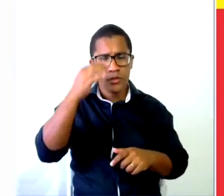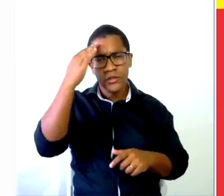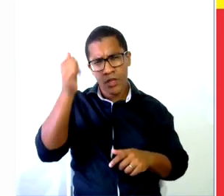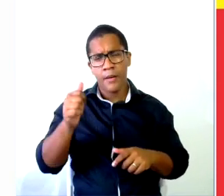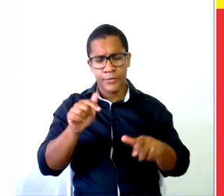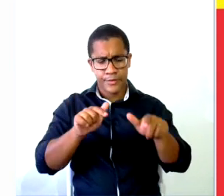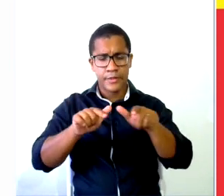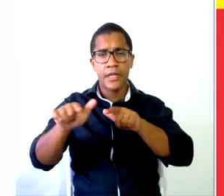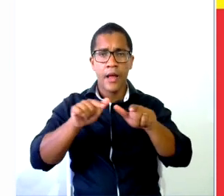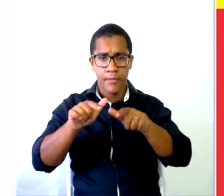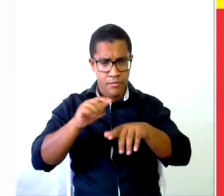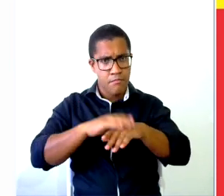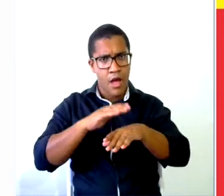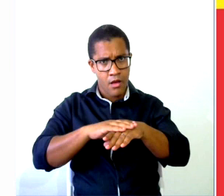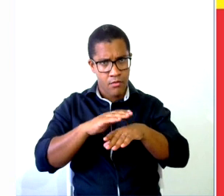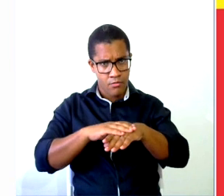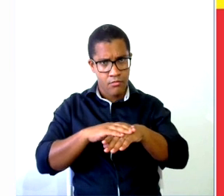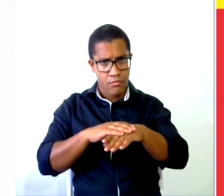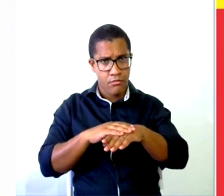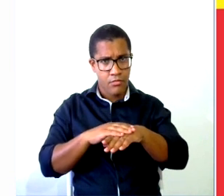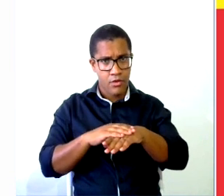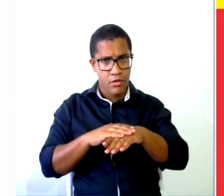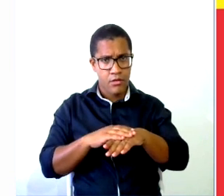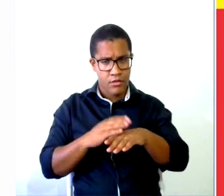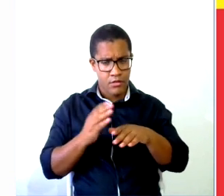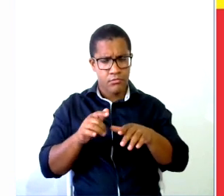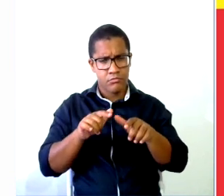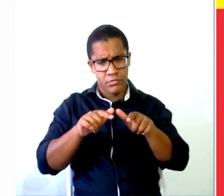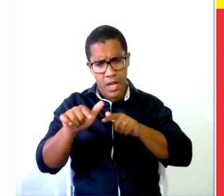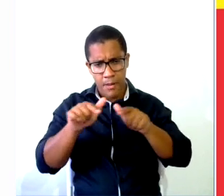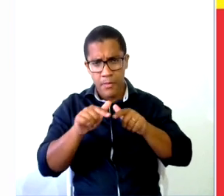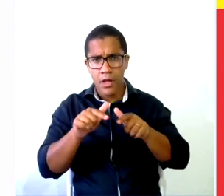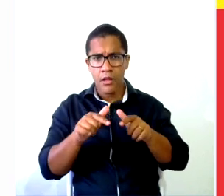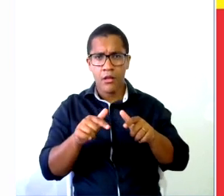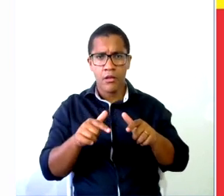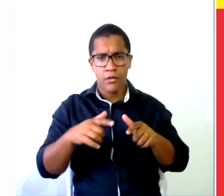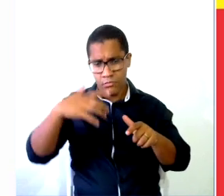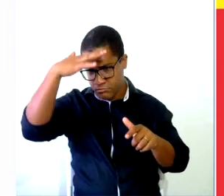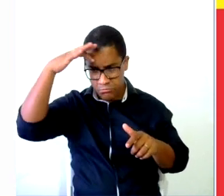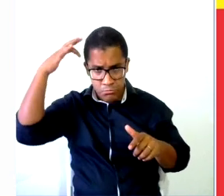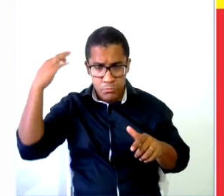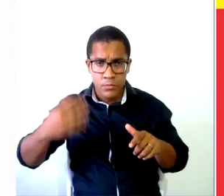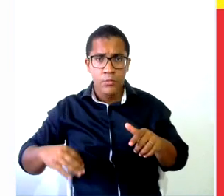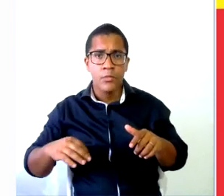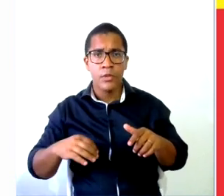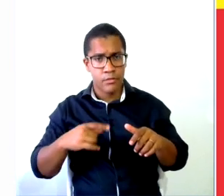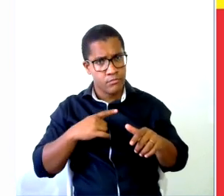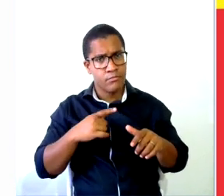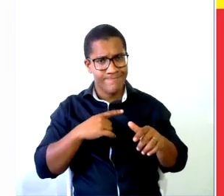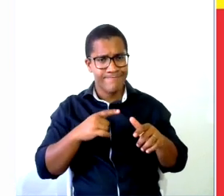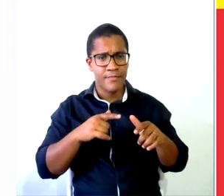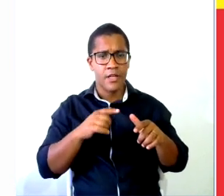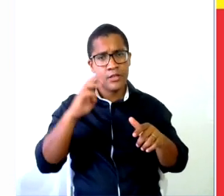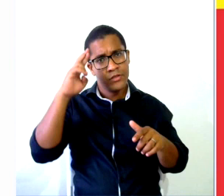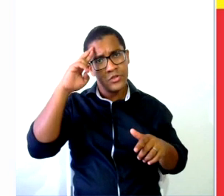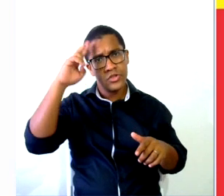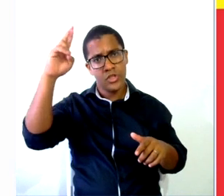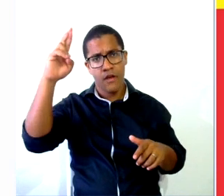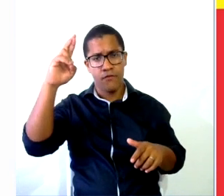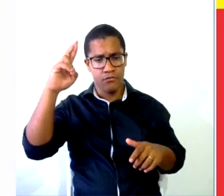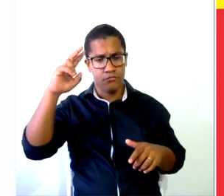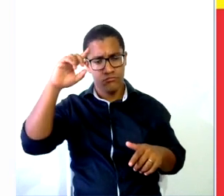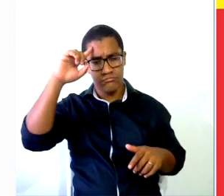trabalho manual, né, sobretudo o efetuado, né, sob as ordens